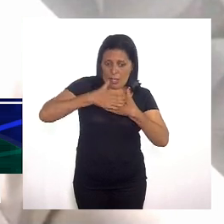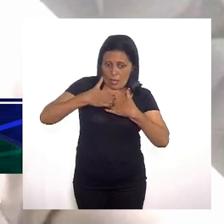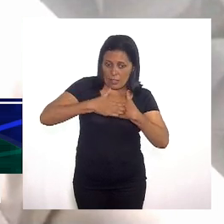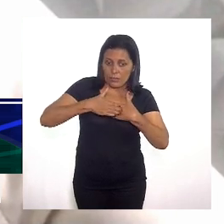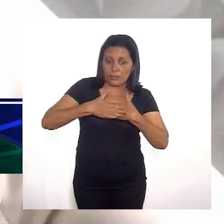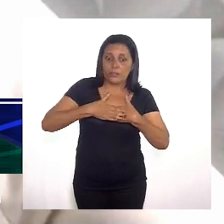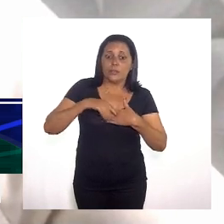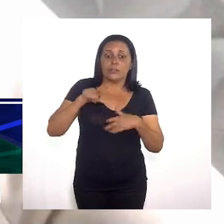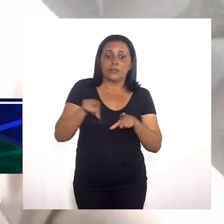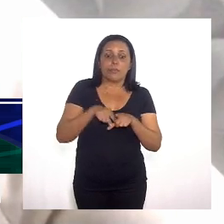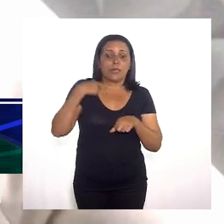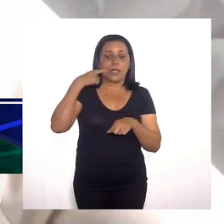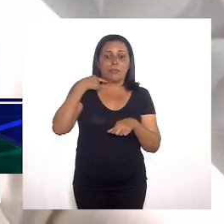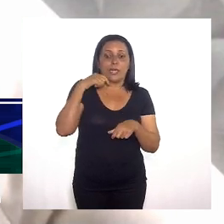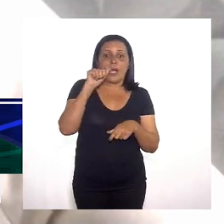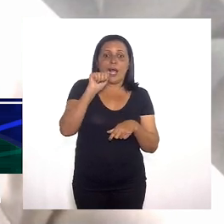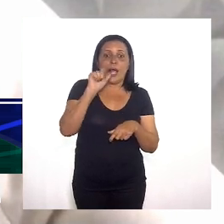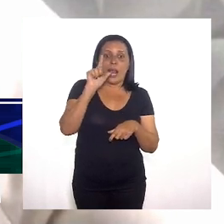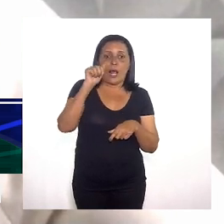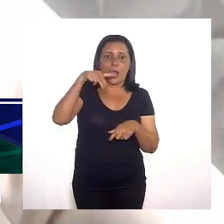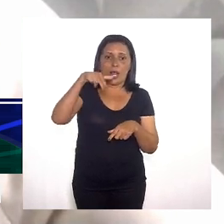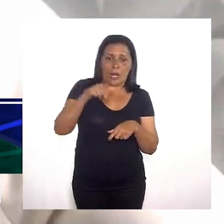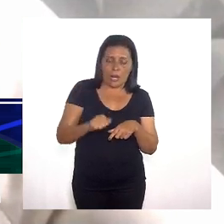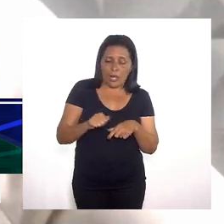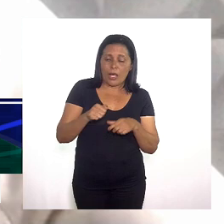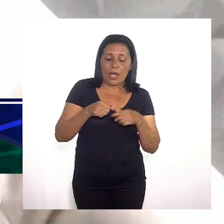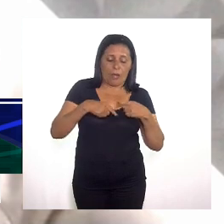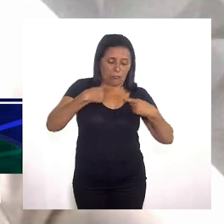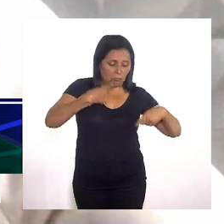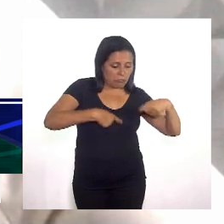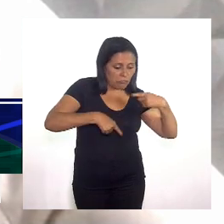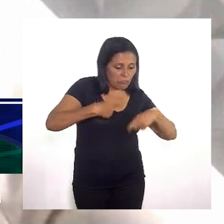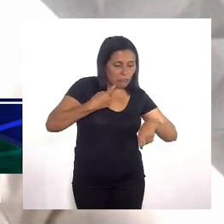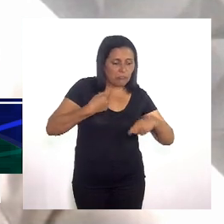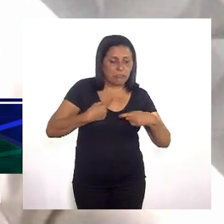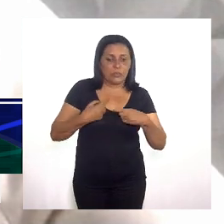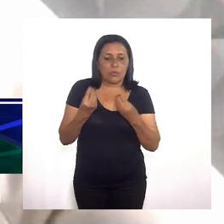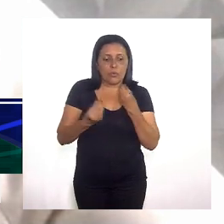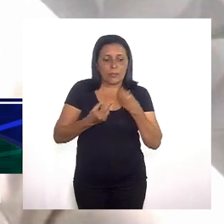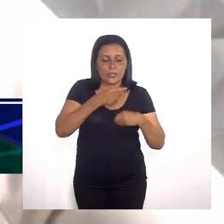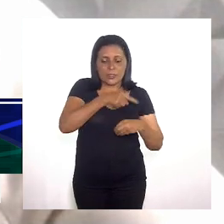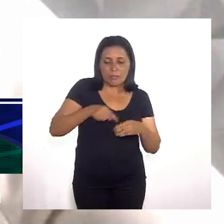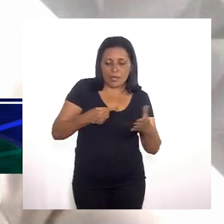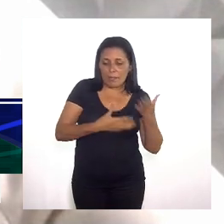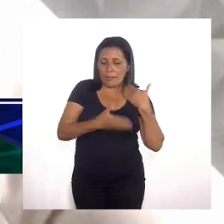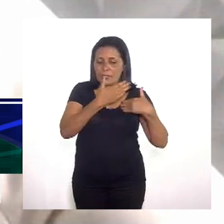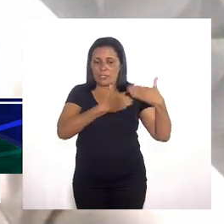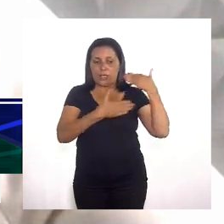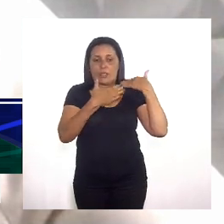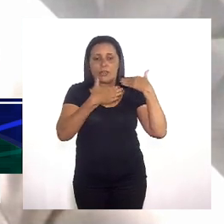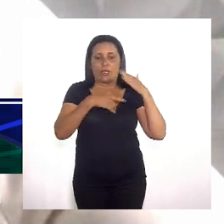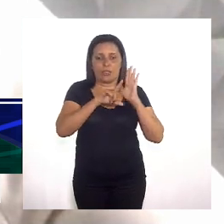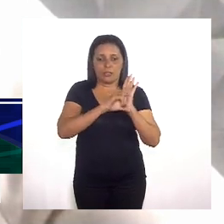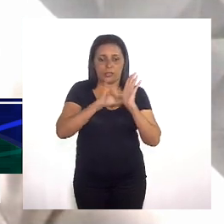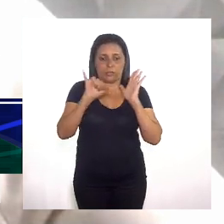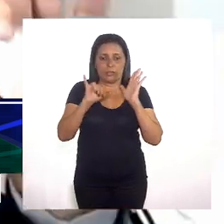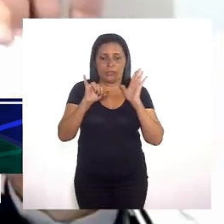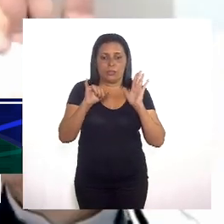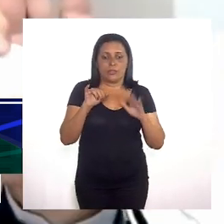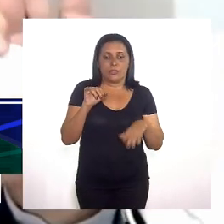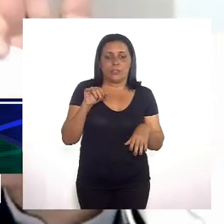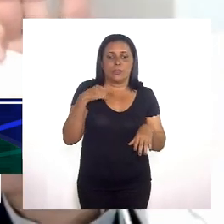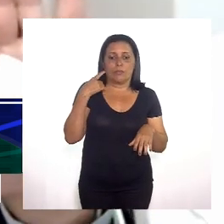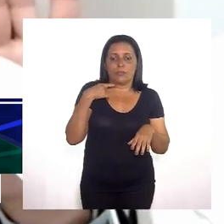nosso questionamento foi feito na semana passada a partir de uma indicação legislativa do deputado Rosenberg. Está aberto o